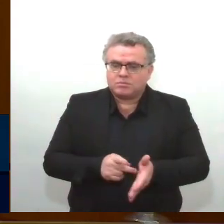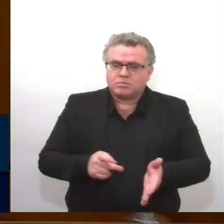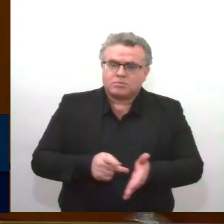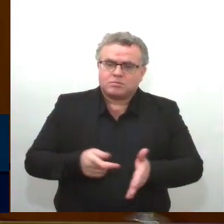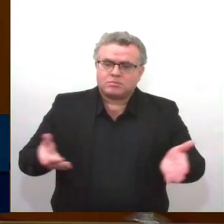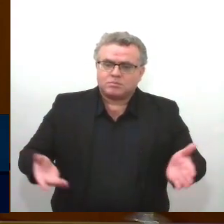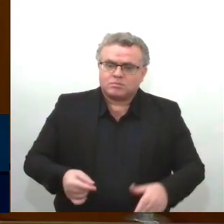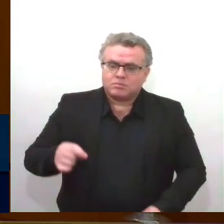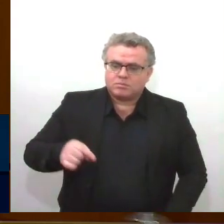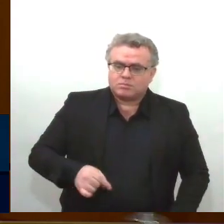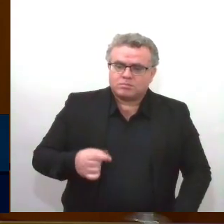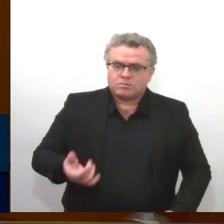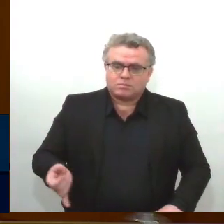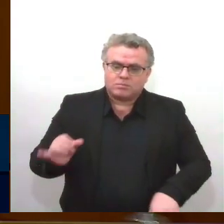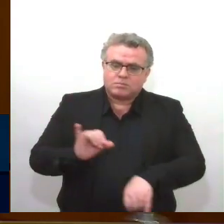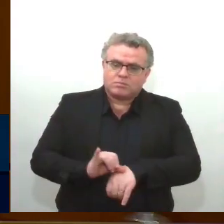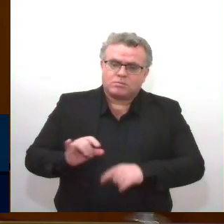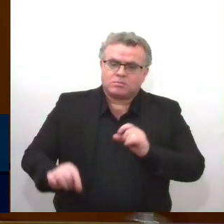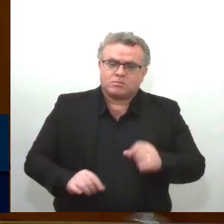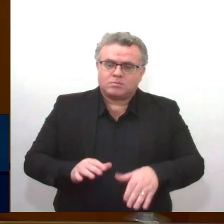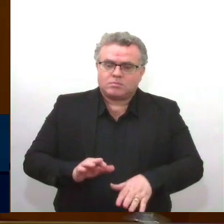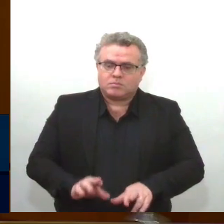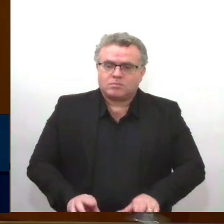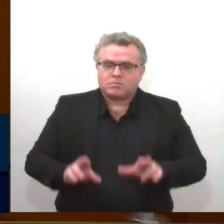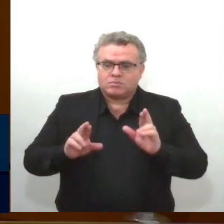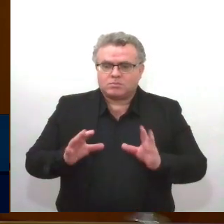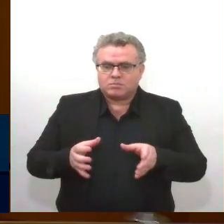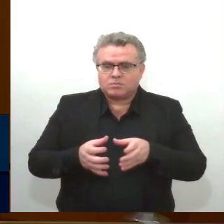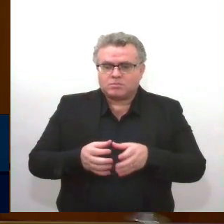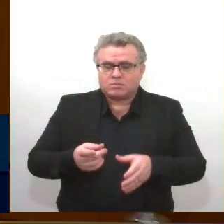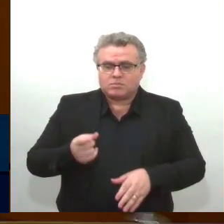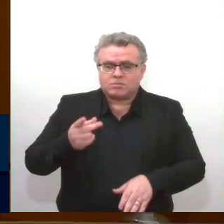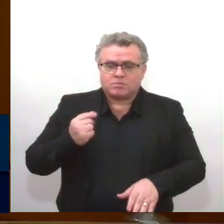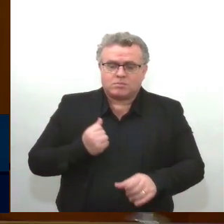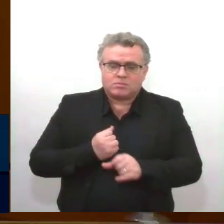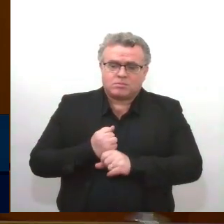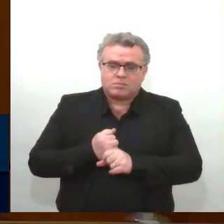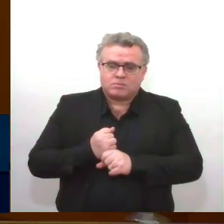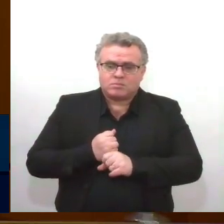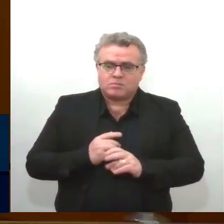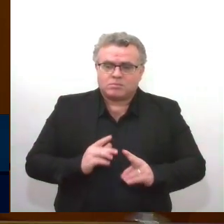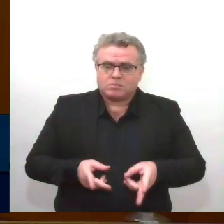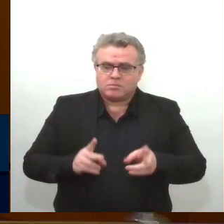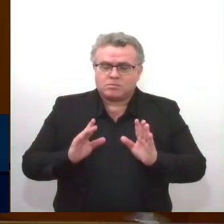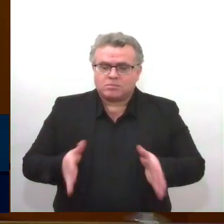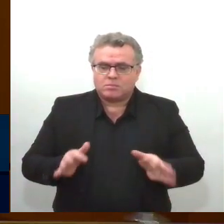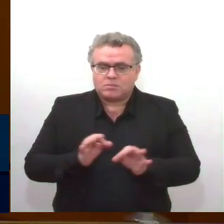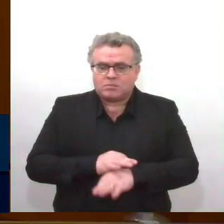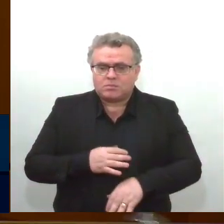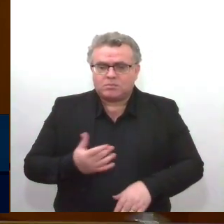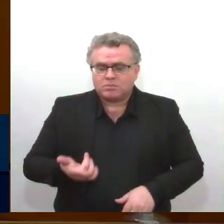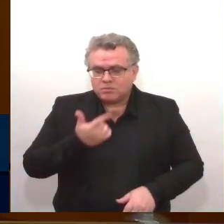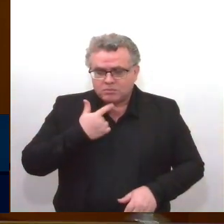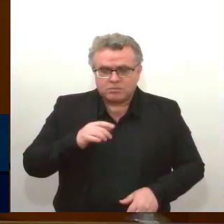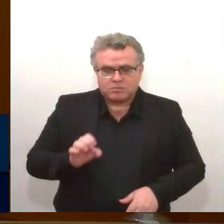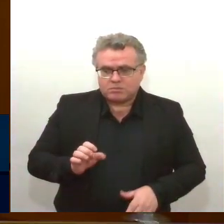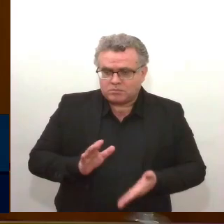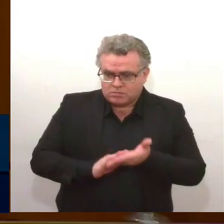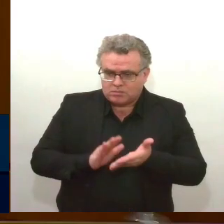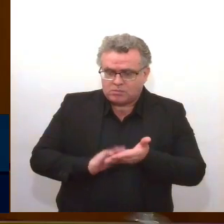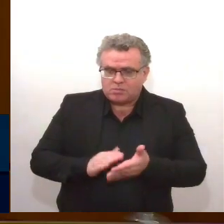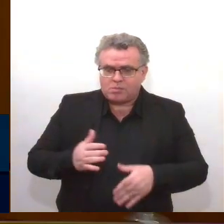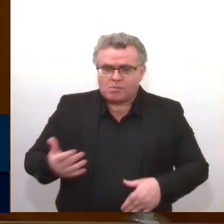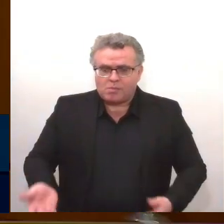por um grupamento político aí já faz muito tempo então parabéns Dr Emília e Ricardo Marques por já